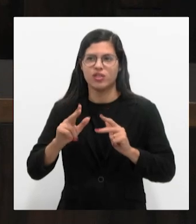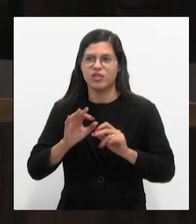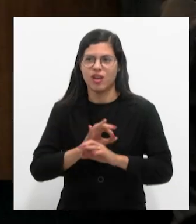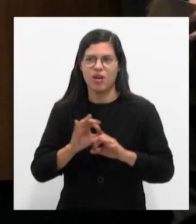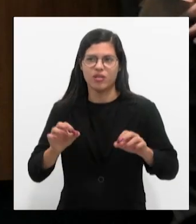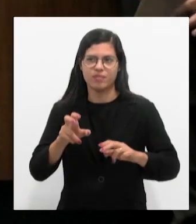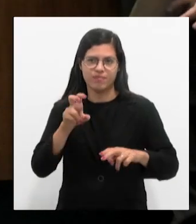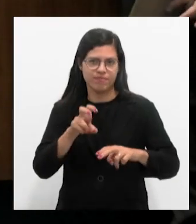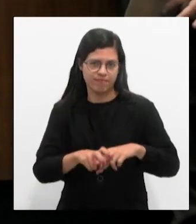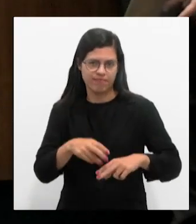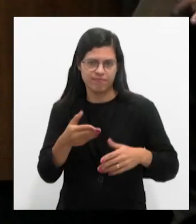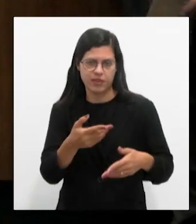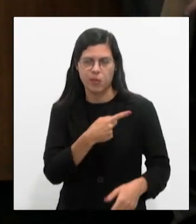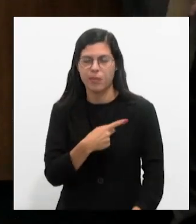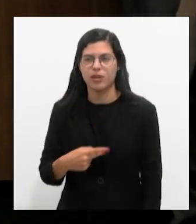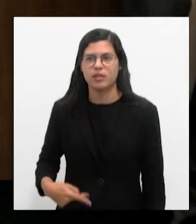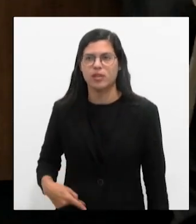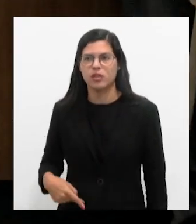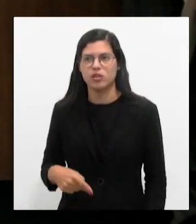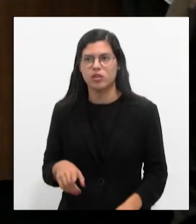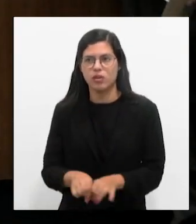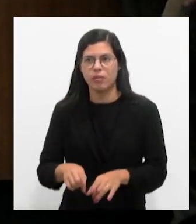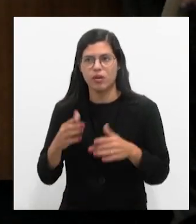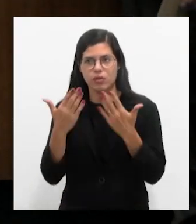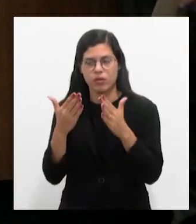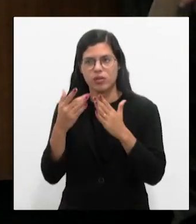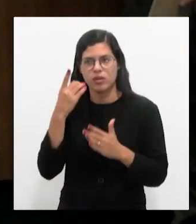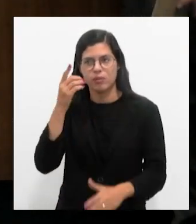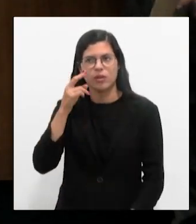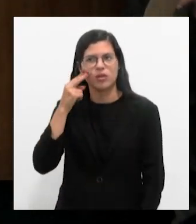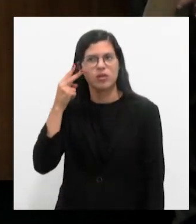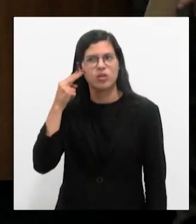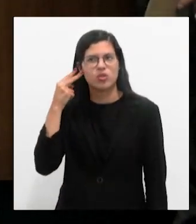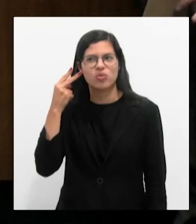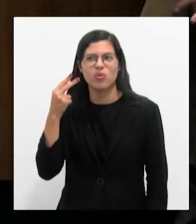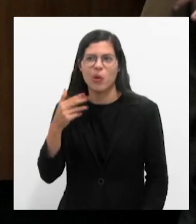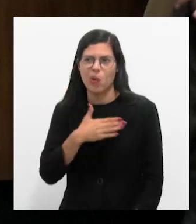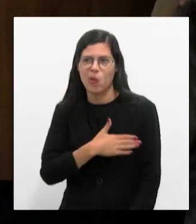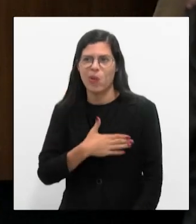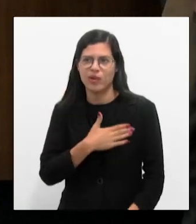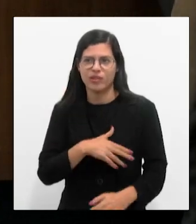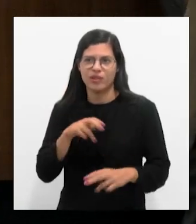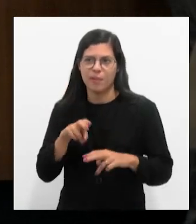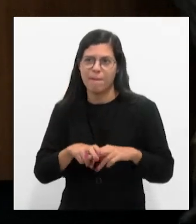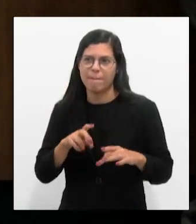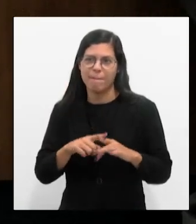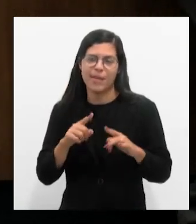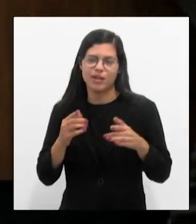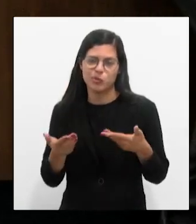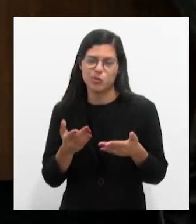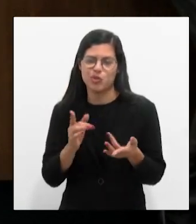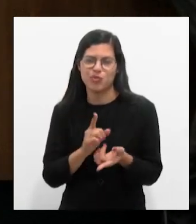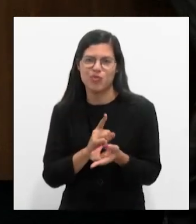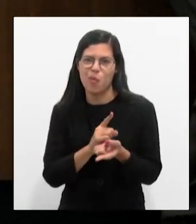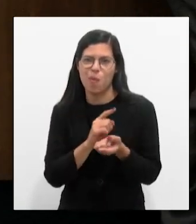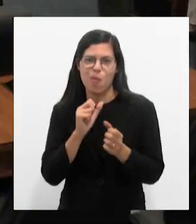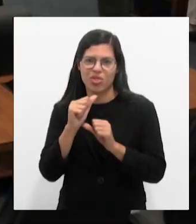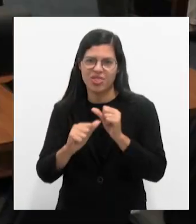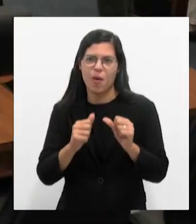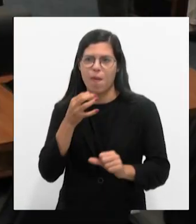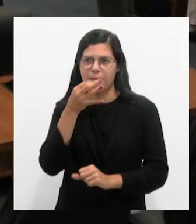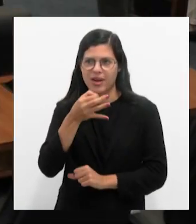elogiado a deputada Tia Ju e dito que eu gosto da deputada Tia Ju nessa cadeira, mas hoje eu vou trocar de opinião, eu prefiro Vossa